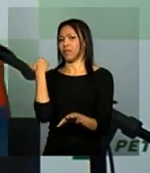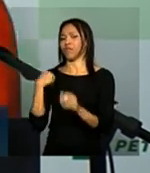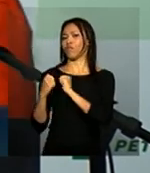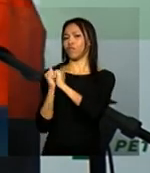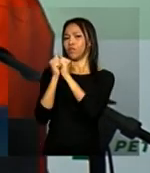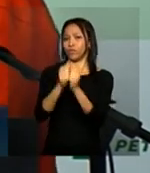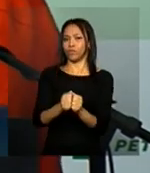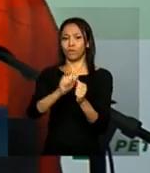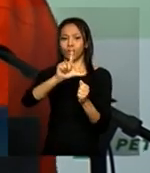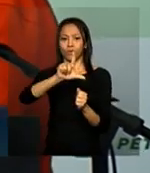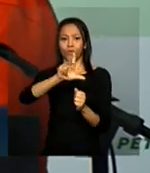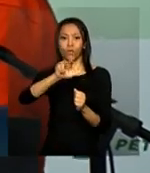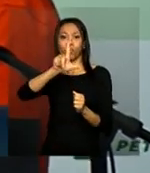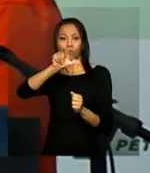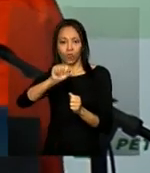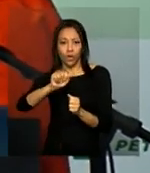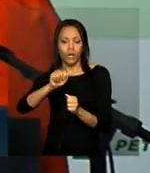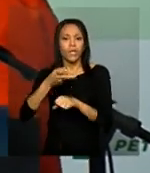Lula